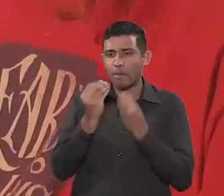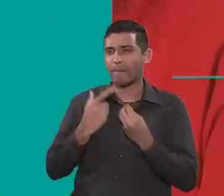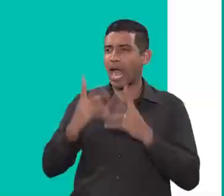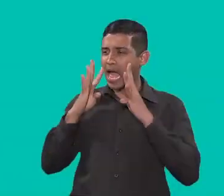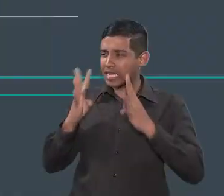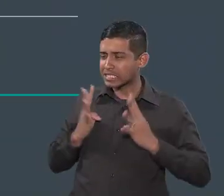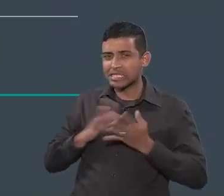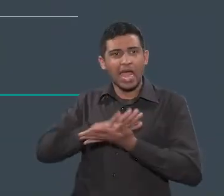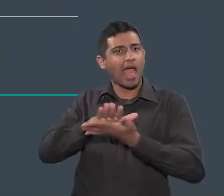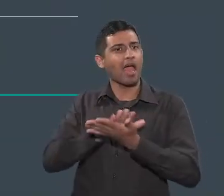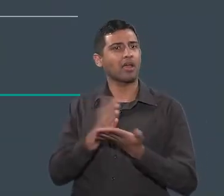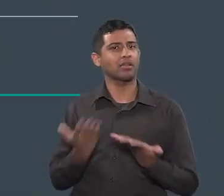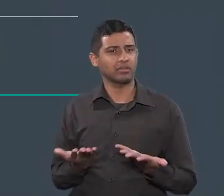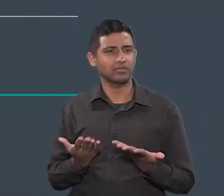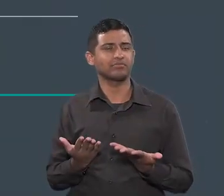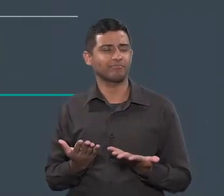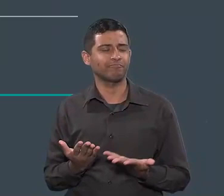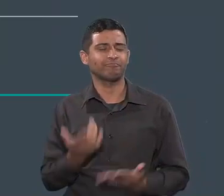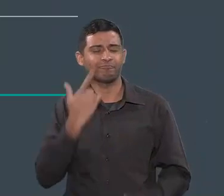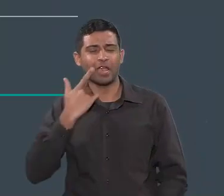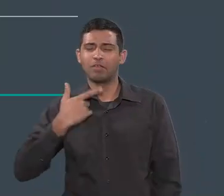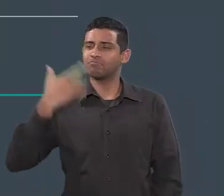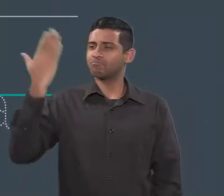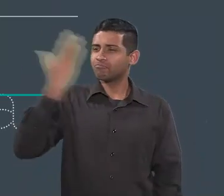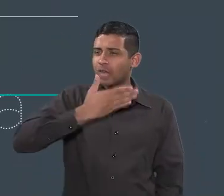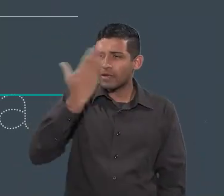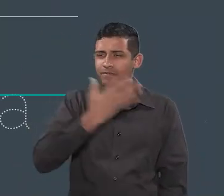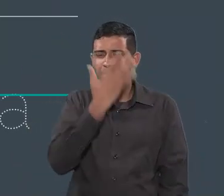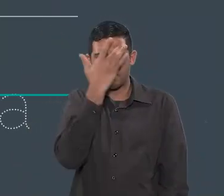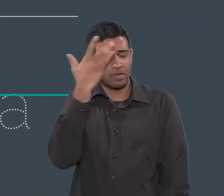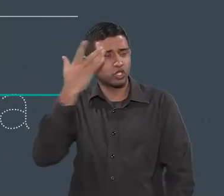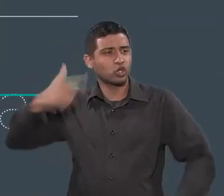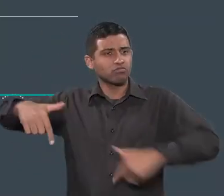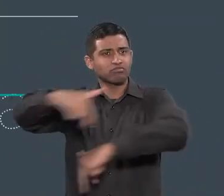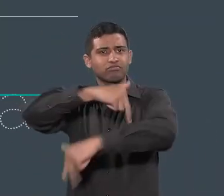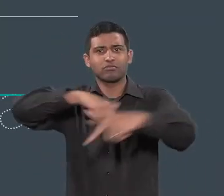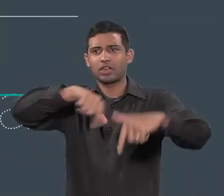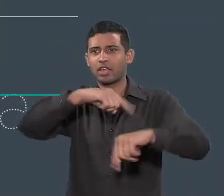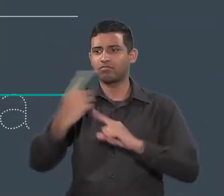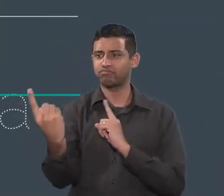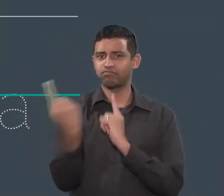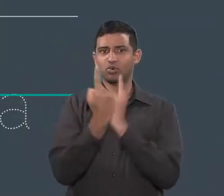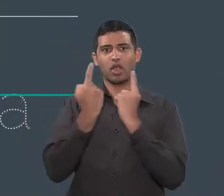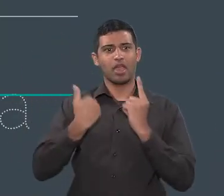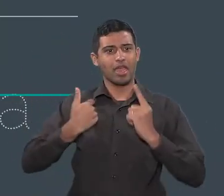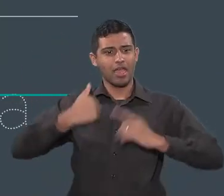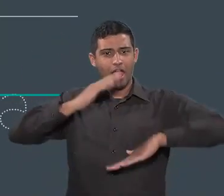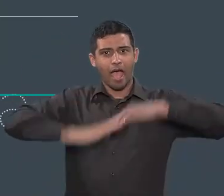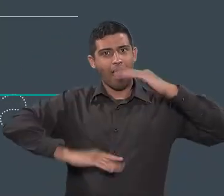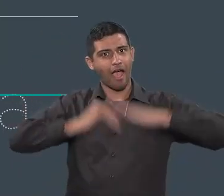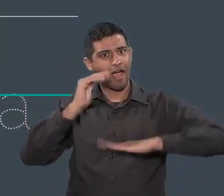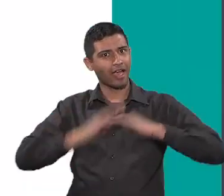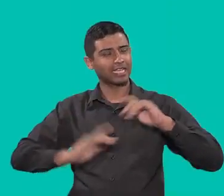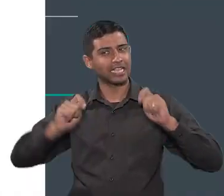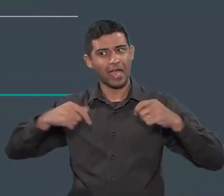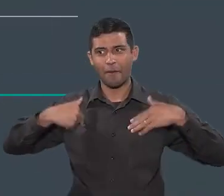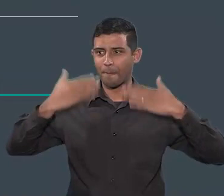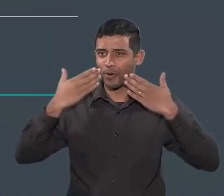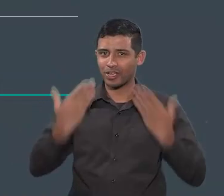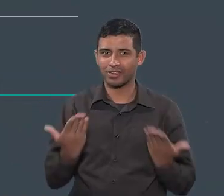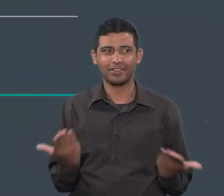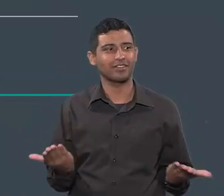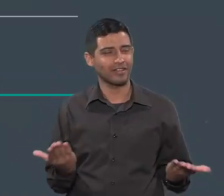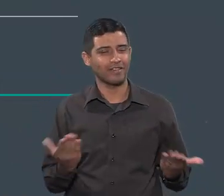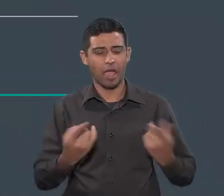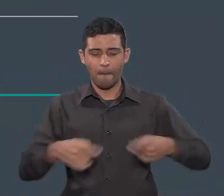tinham para falar. E ali eu tive visibilidade das pessoas descobrirem que eu tinha algum talento para ser exposto. A